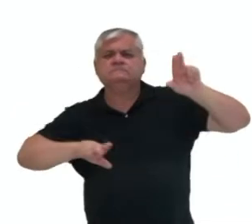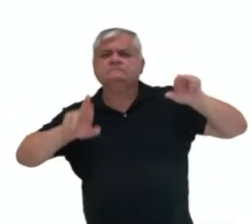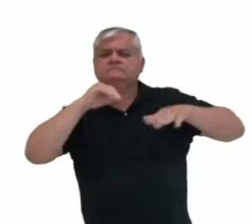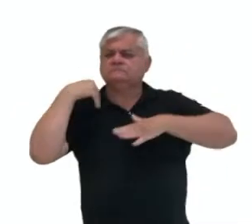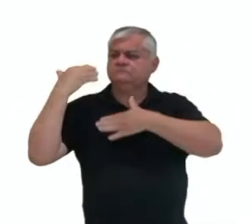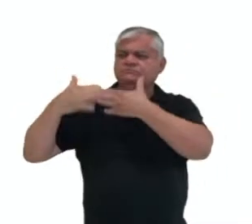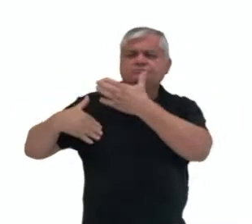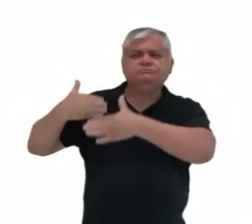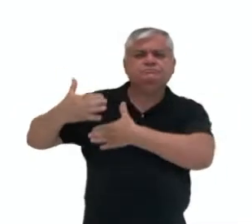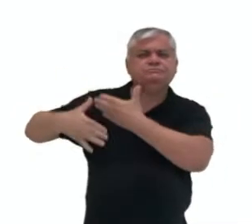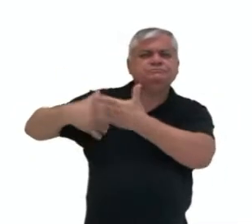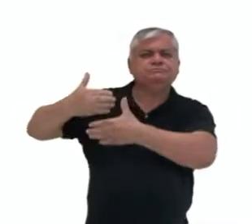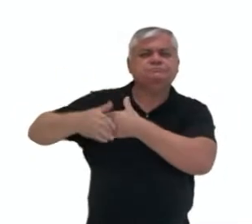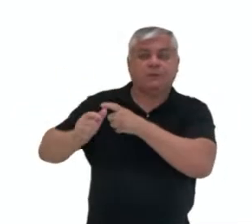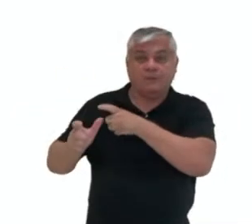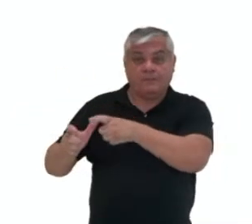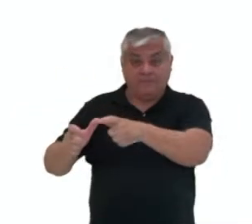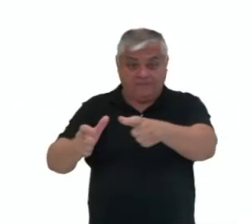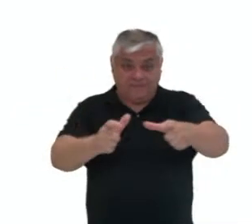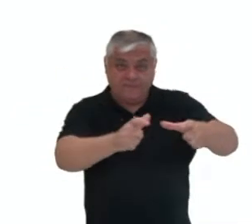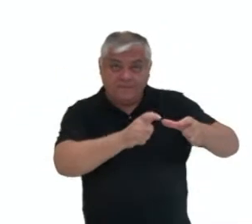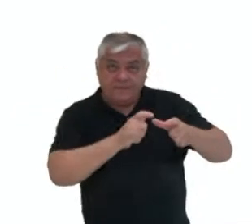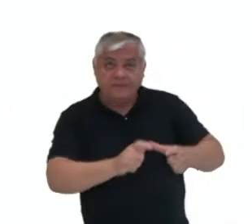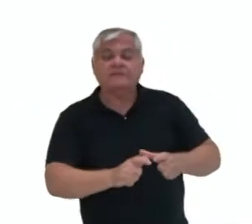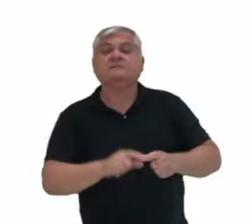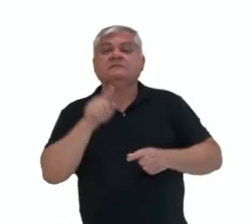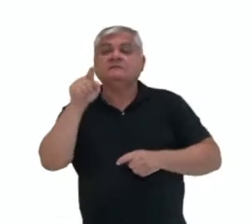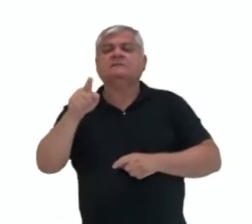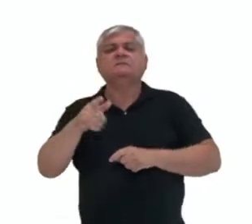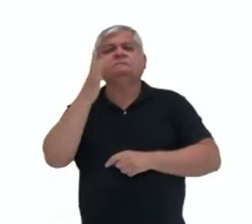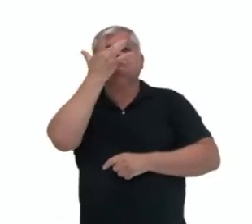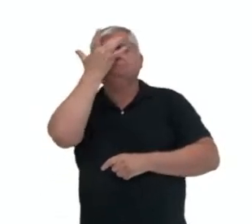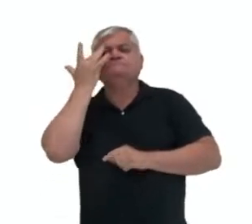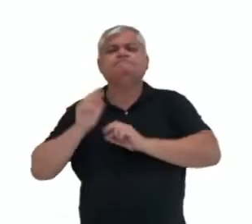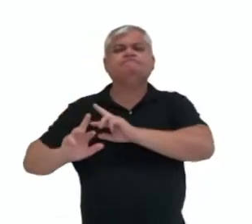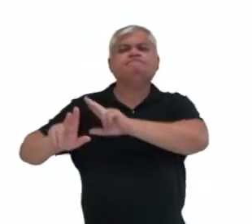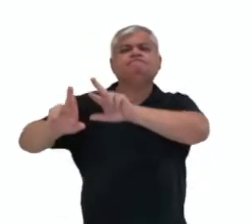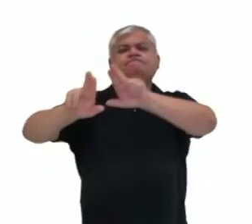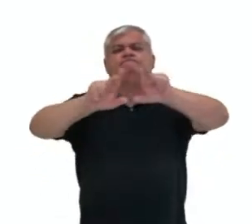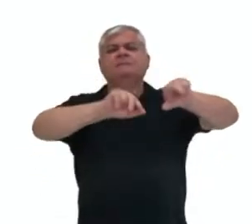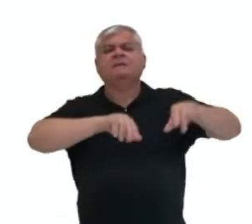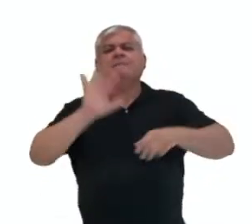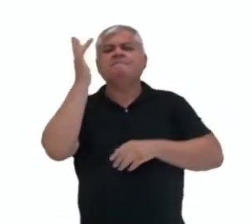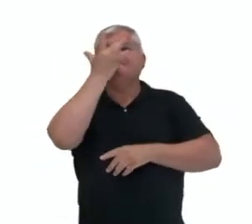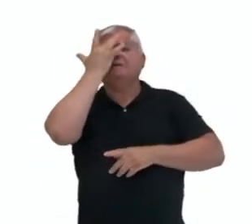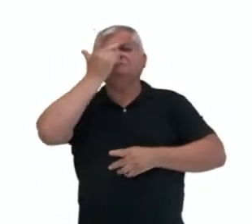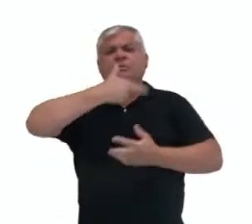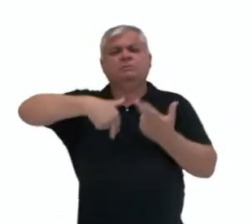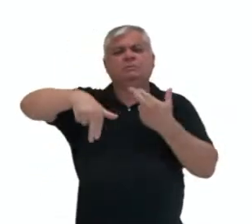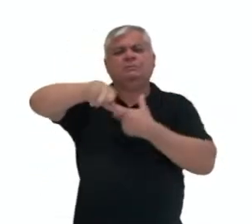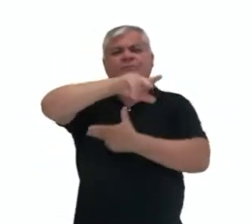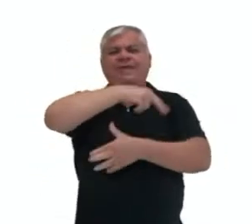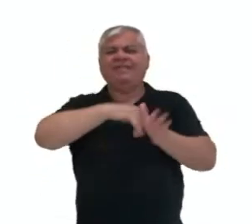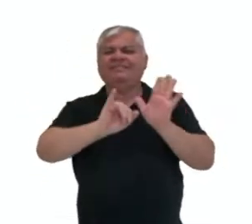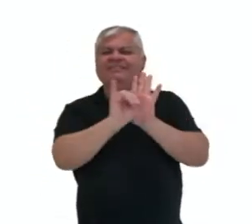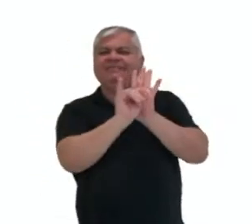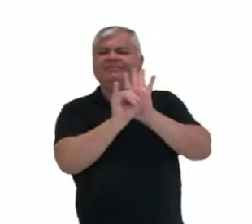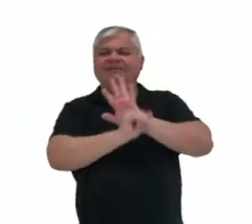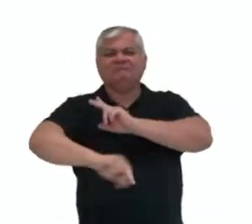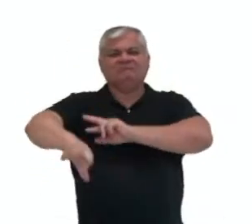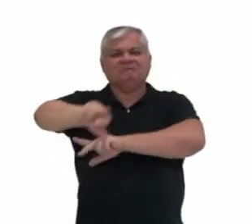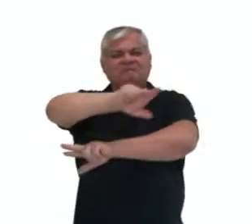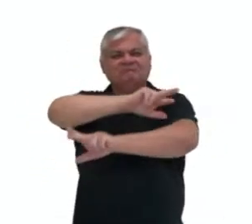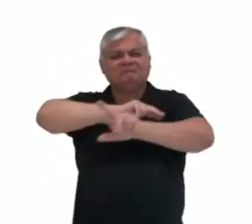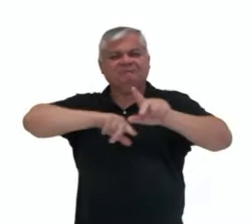espaço. Essa diversidade se manifesta na originalidade e na pluralidade de identidades, que caracterizam os grupos e